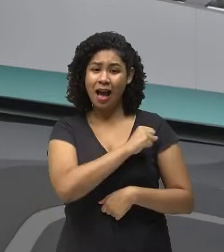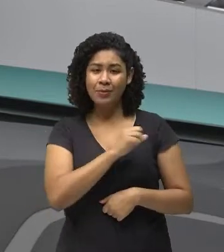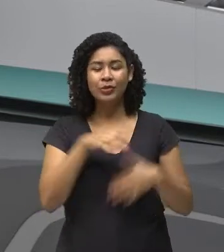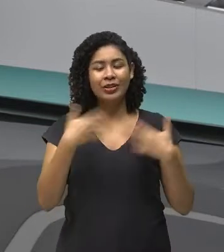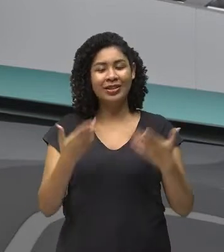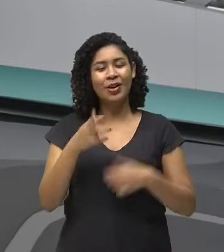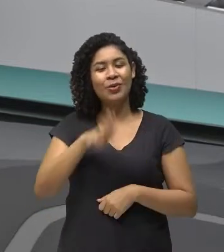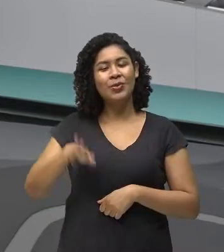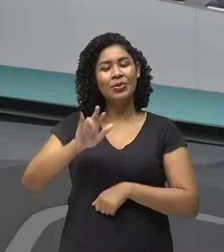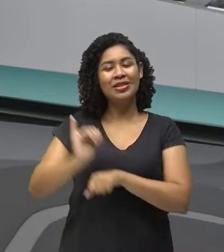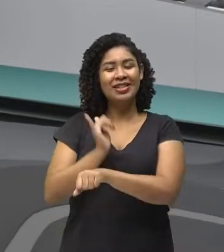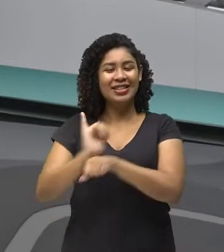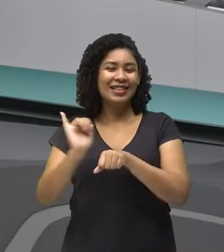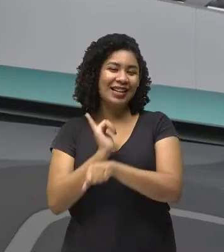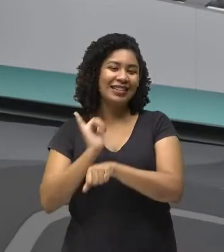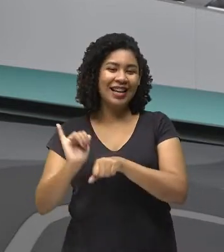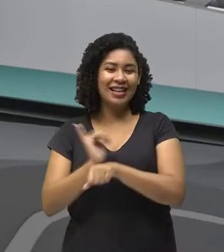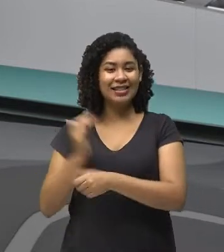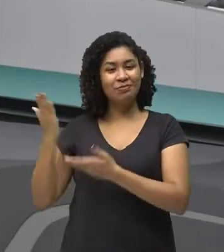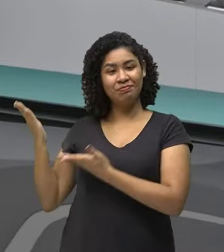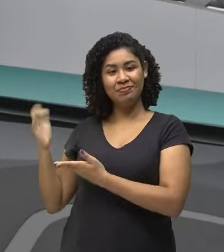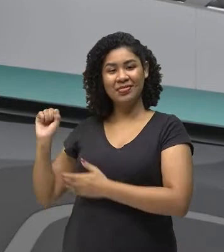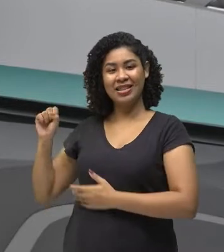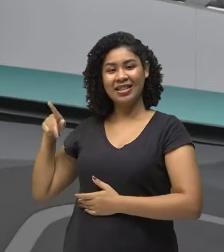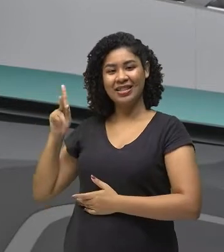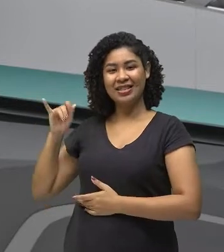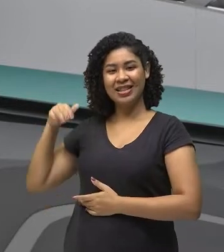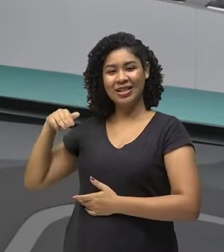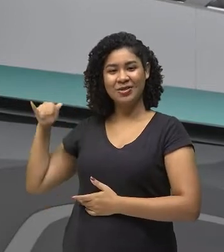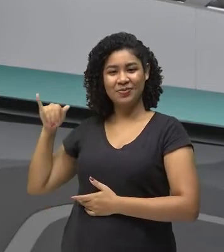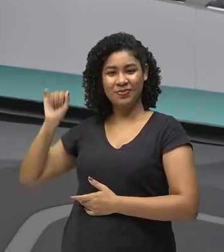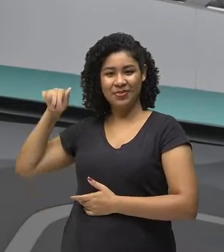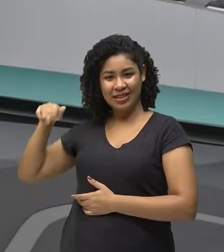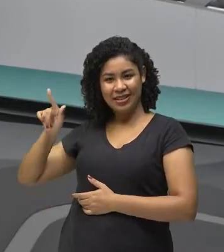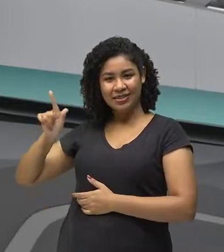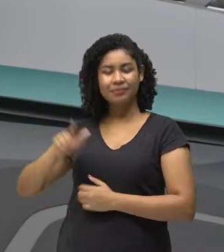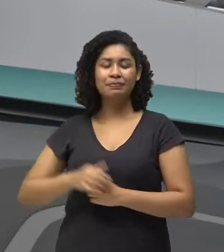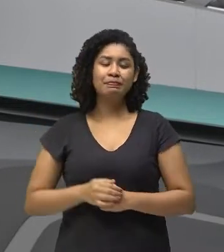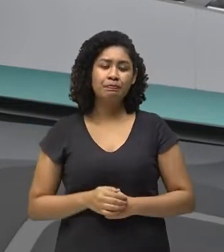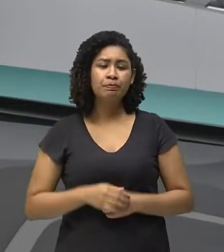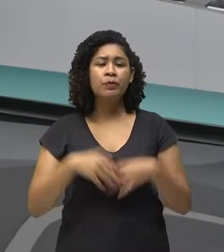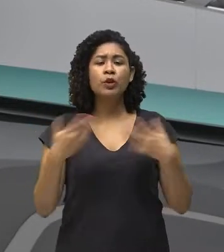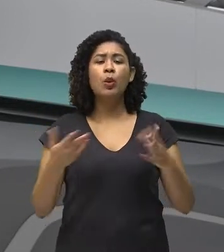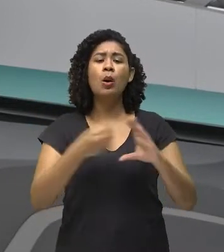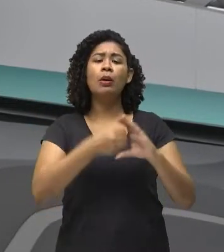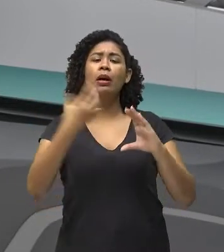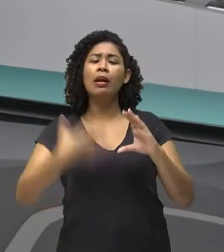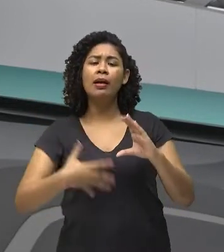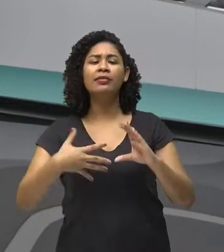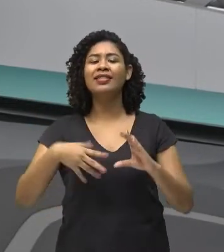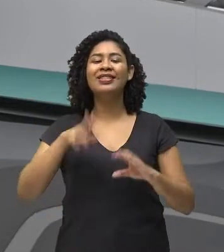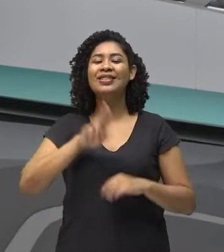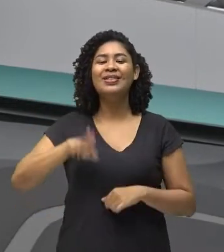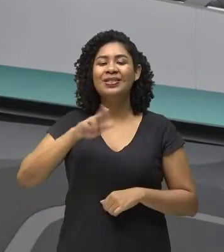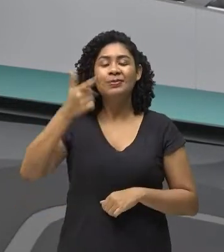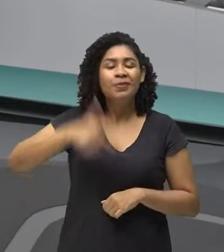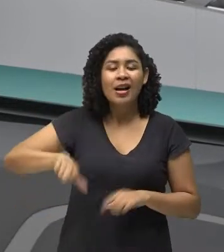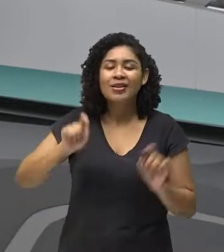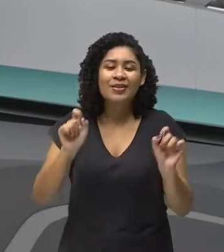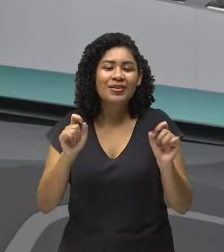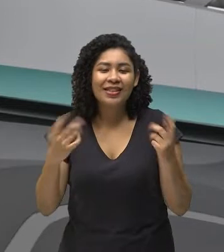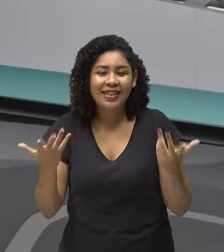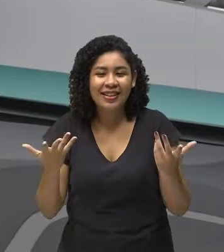utiliza o skimming. Tudo bem? O que mais que nós temos? Que características, né, utilizamos para o skimming? Olha só.